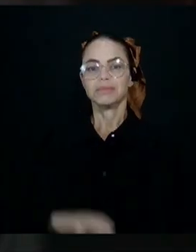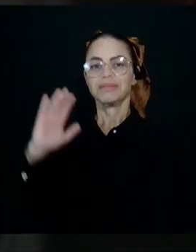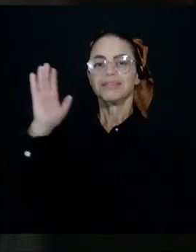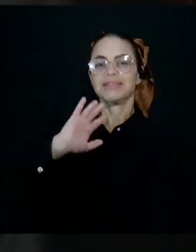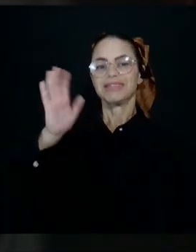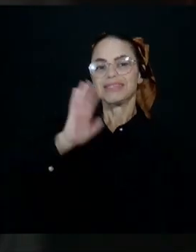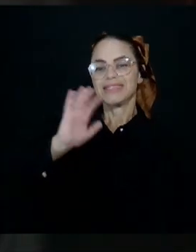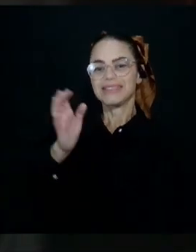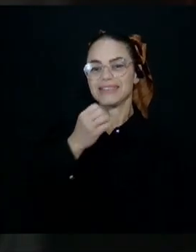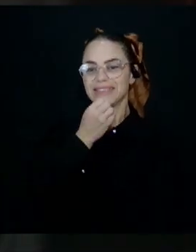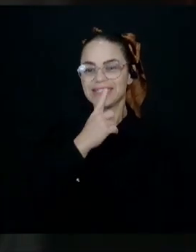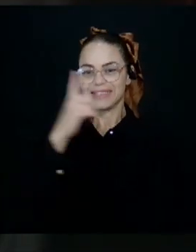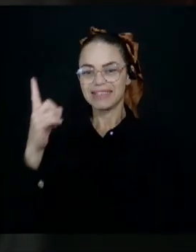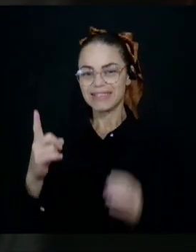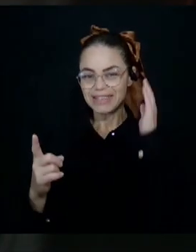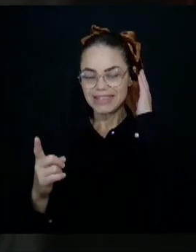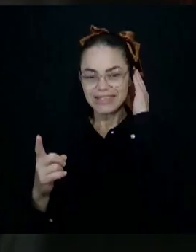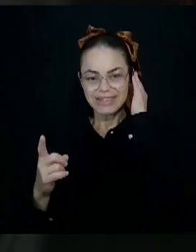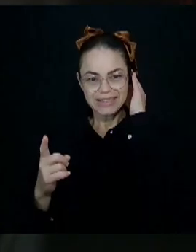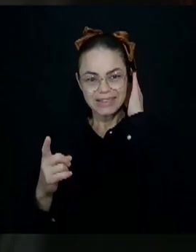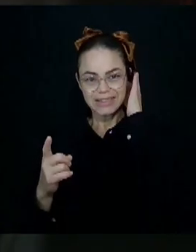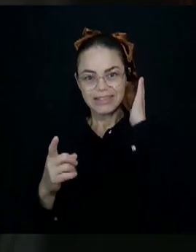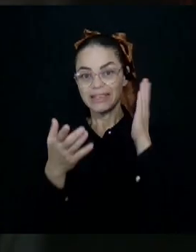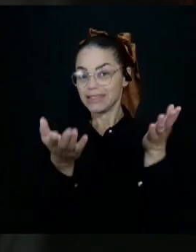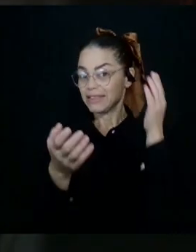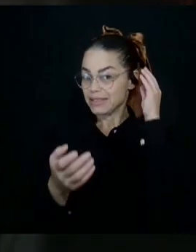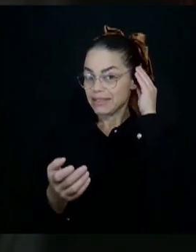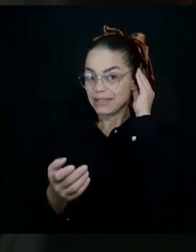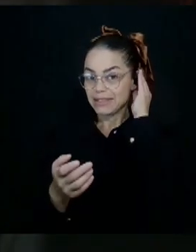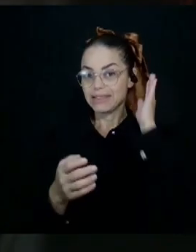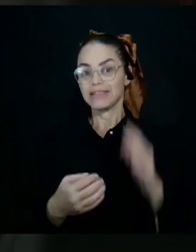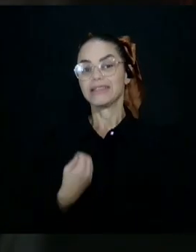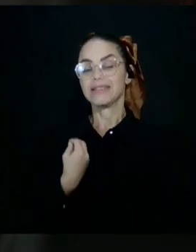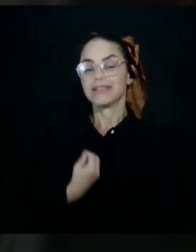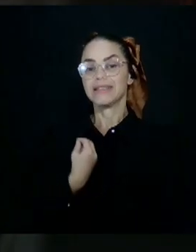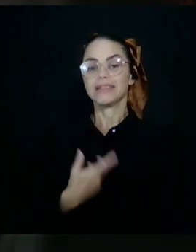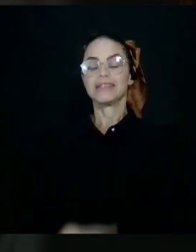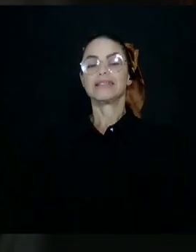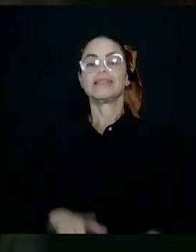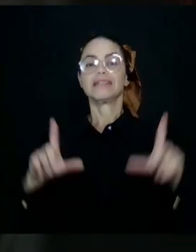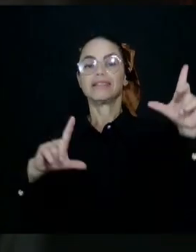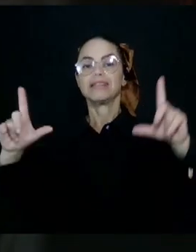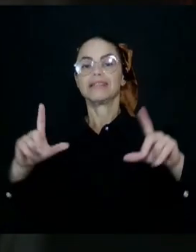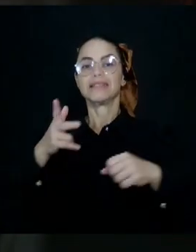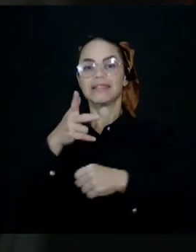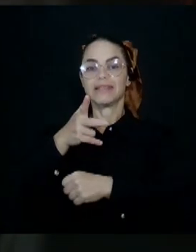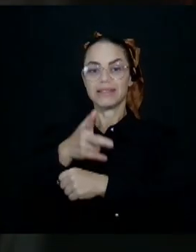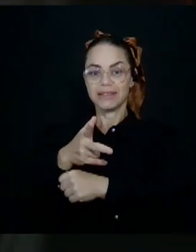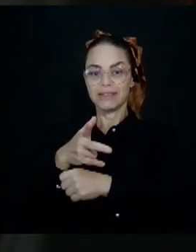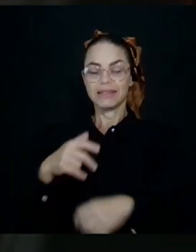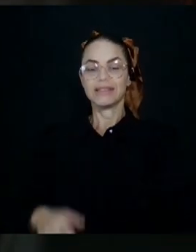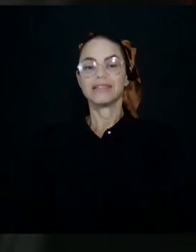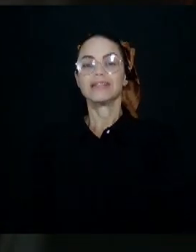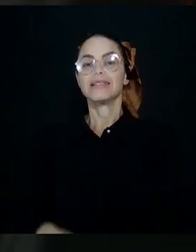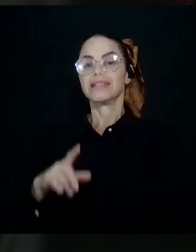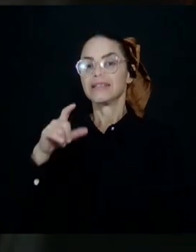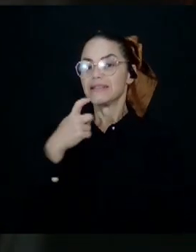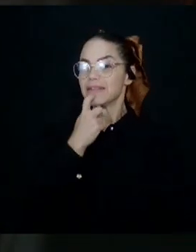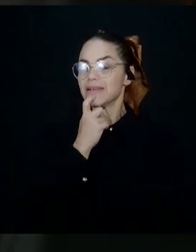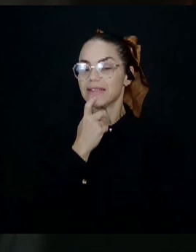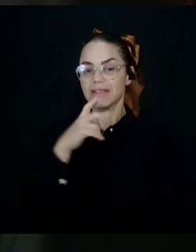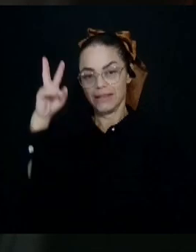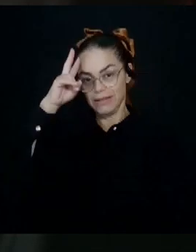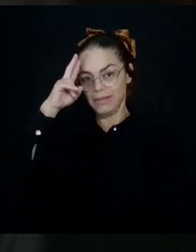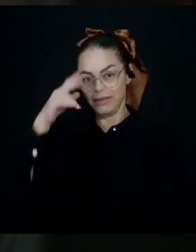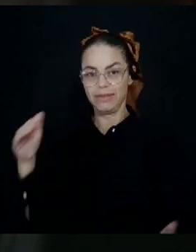muito bom dia para você que está ligadinho com a gente aqui na TV Câmara Campinas. Segunda-feira estamos chegando com mais uma edição